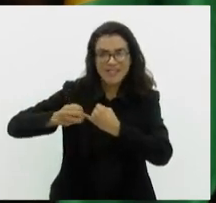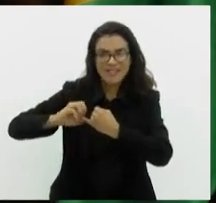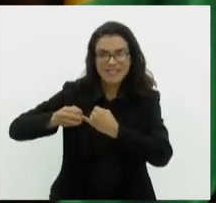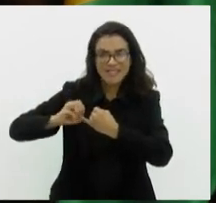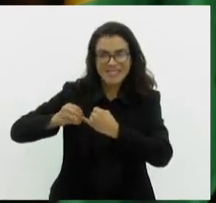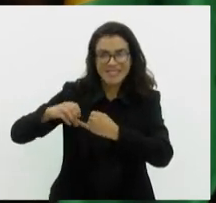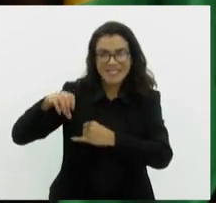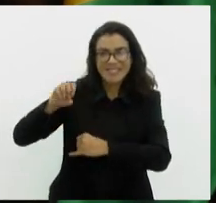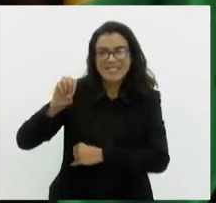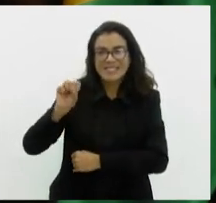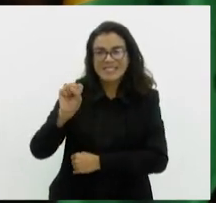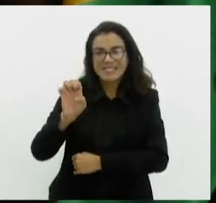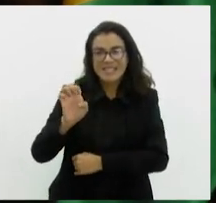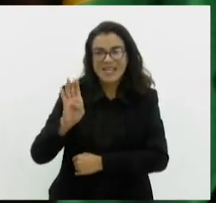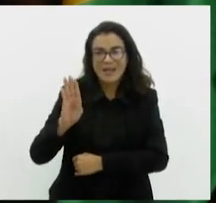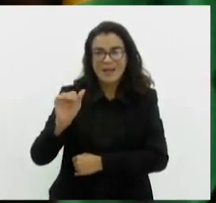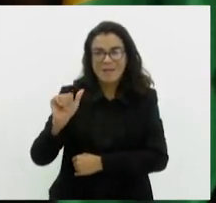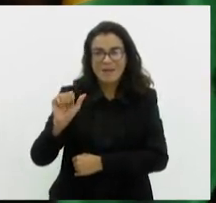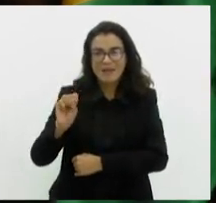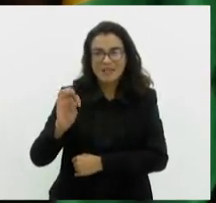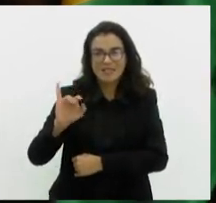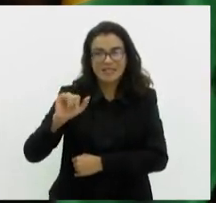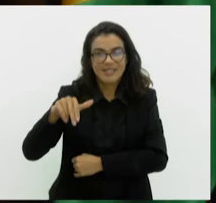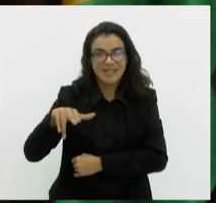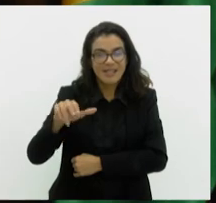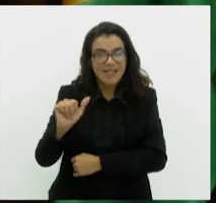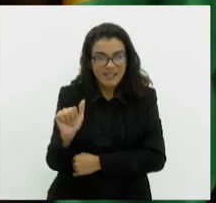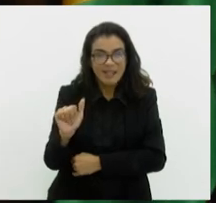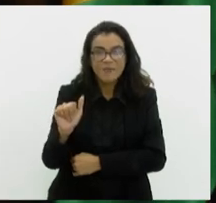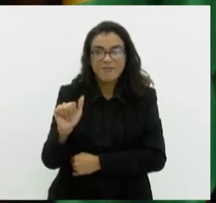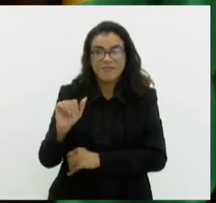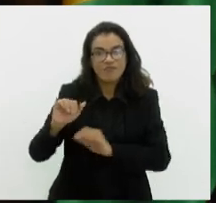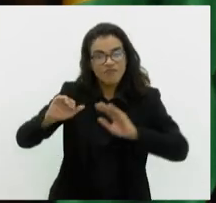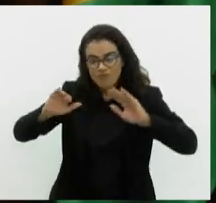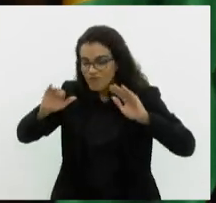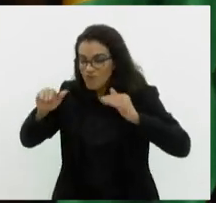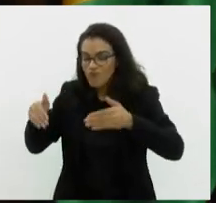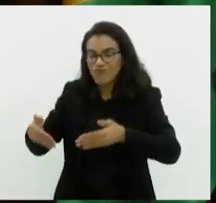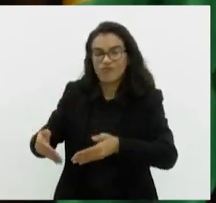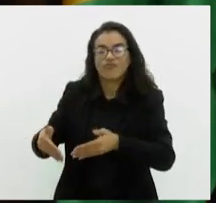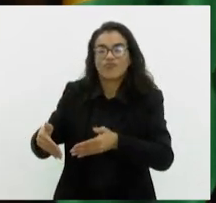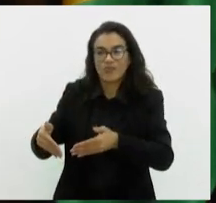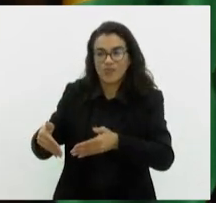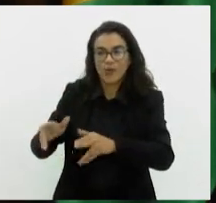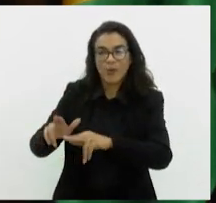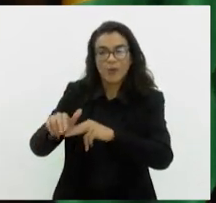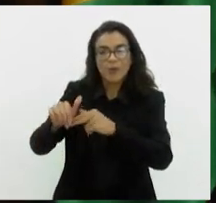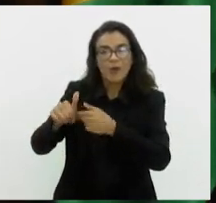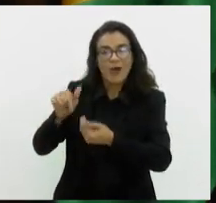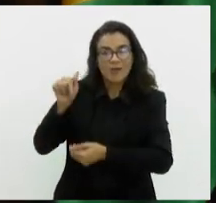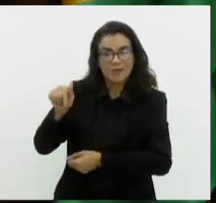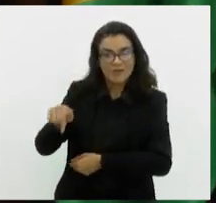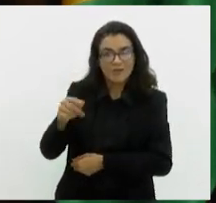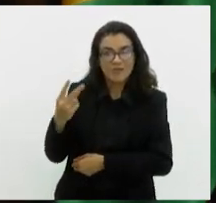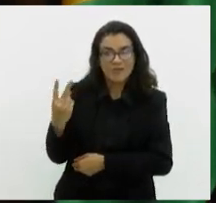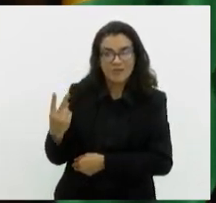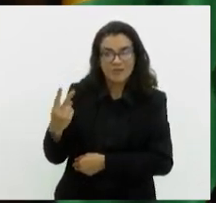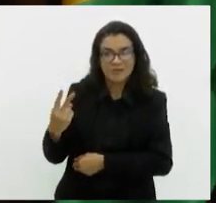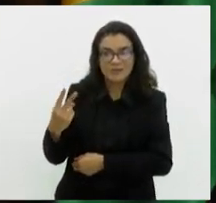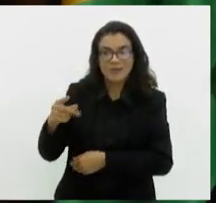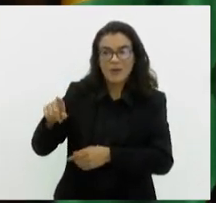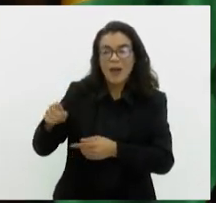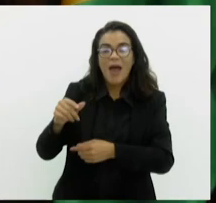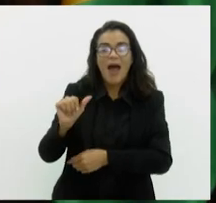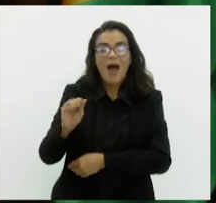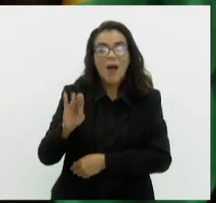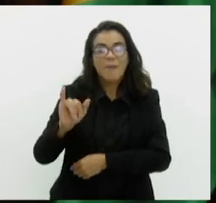Sebastiana Arruda, de ter uma infância sempre voltada, por conta deles, para a orquestra do maestro